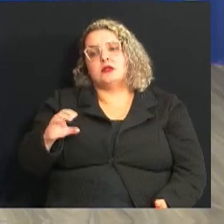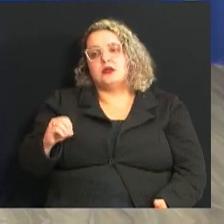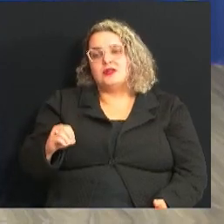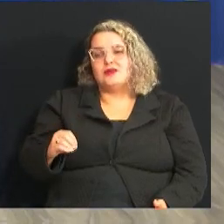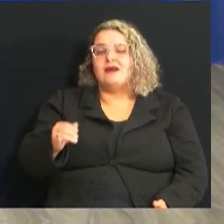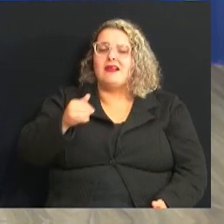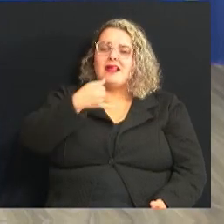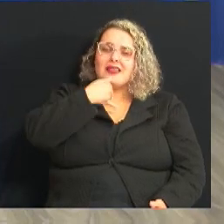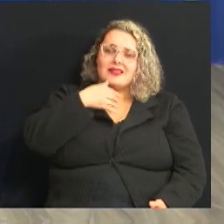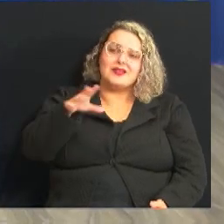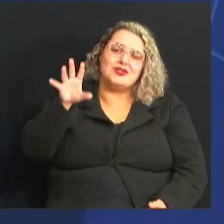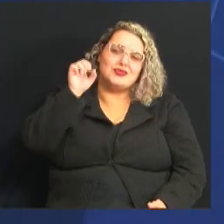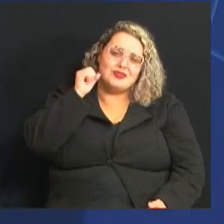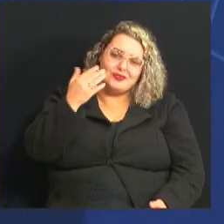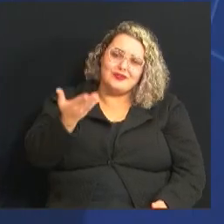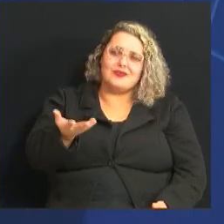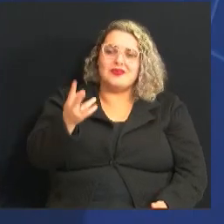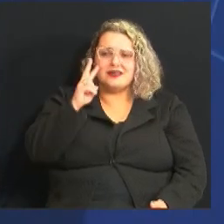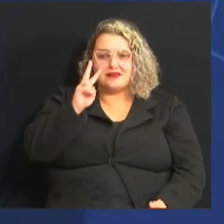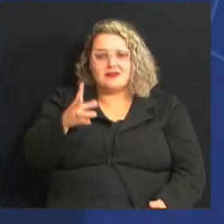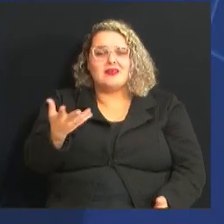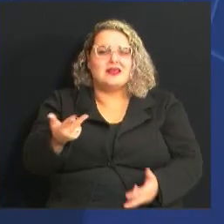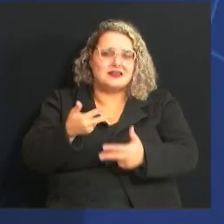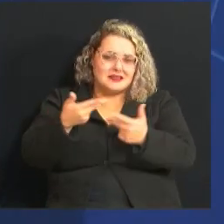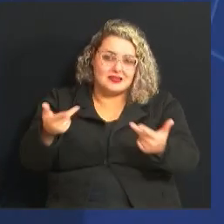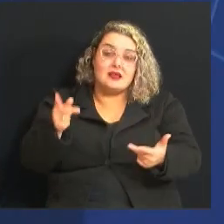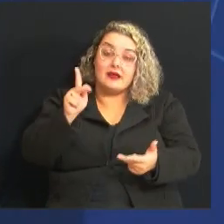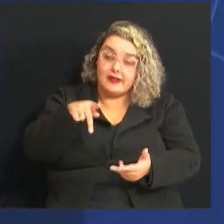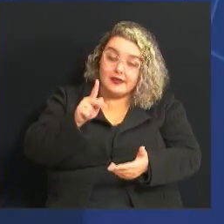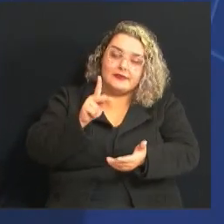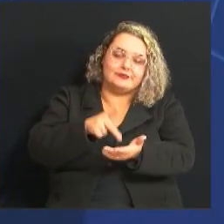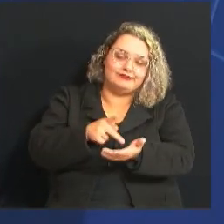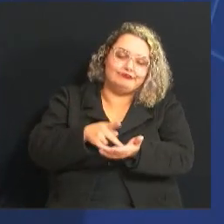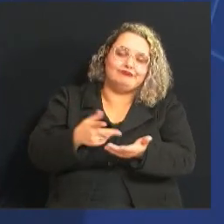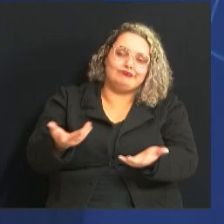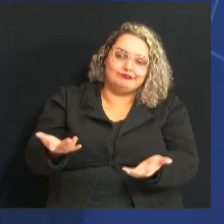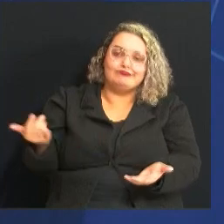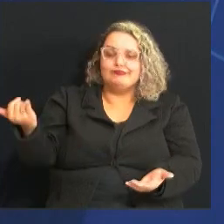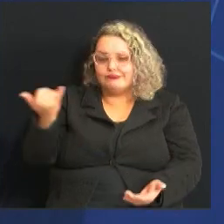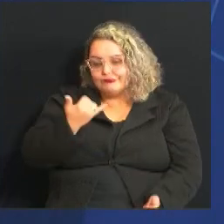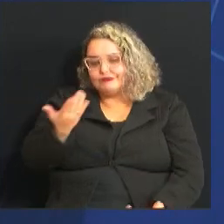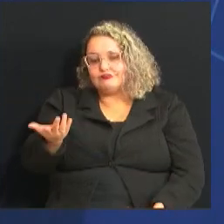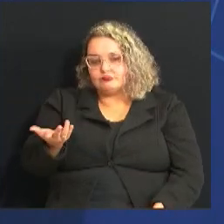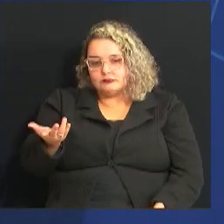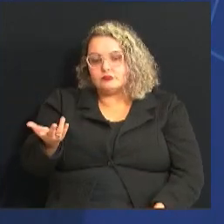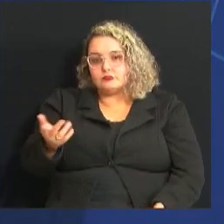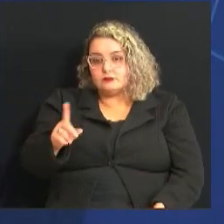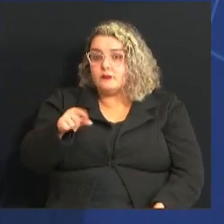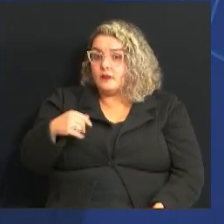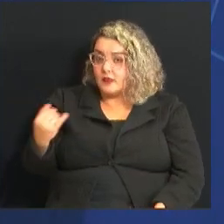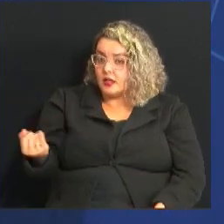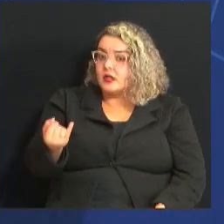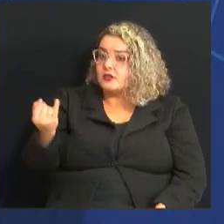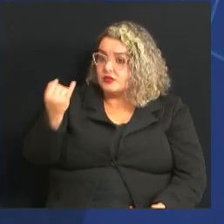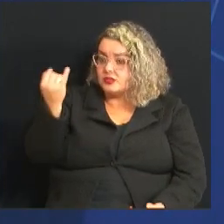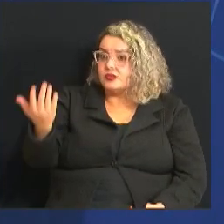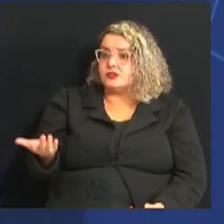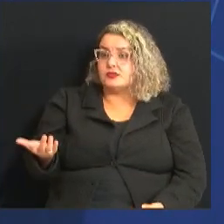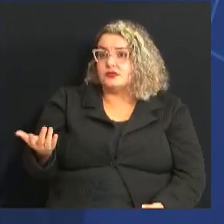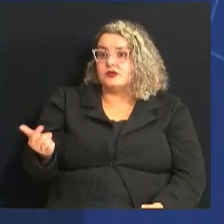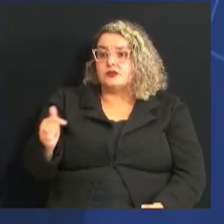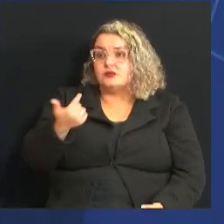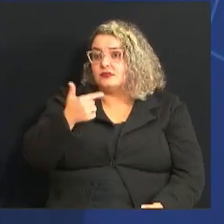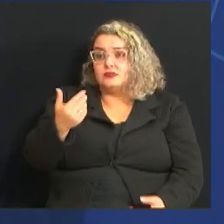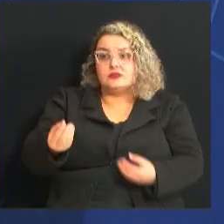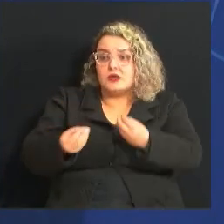ouvir isso, né? Mas acho que essa verdade, né? Isso que o senhor traz para a gente é de extrema importância. É que não dá mais, né? Não